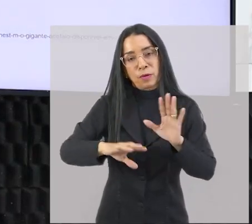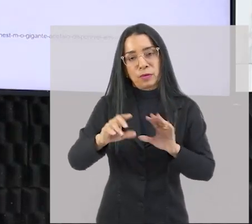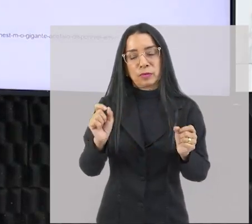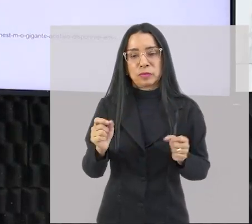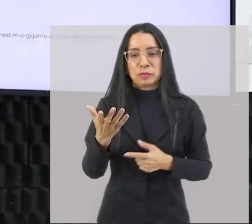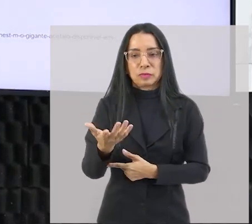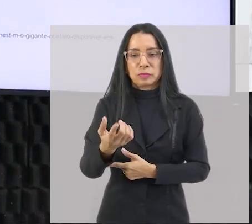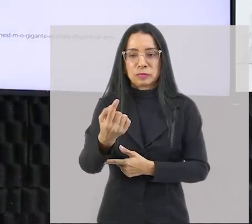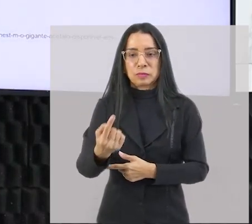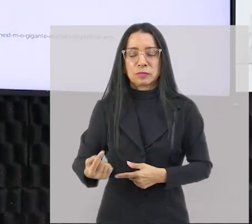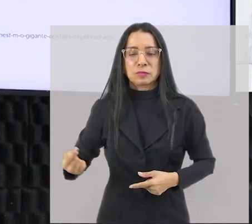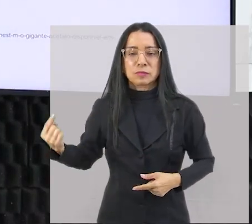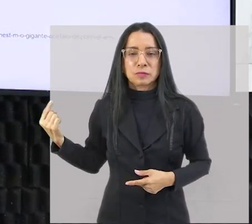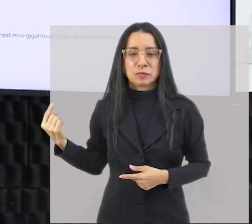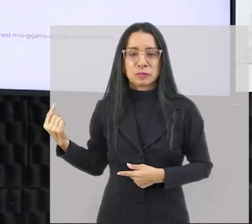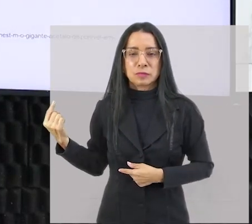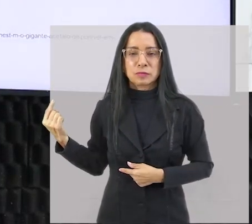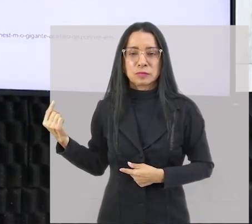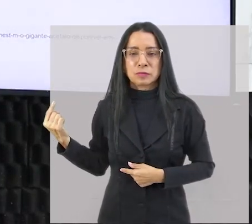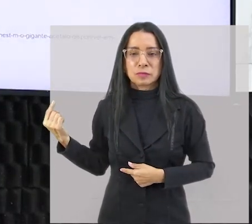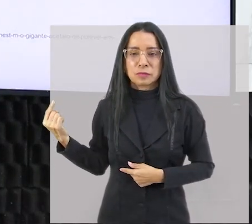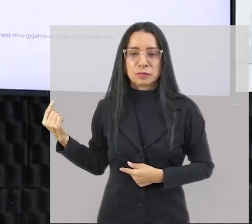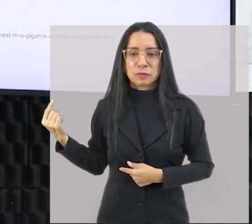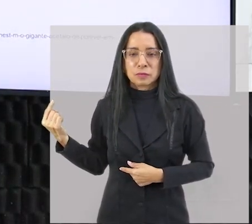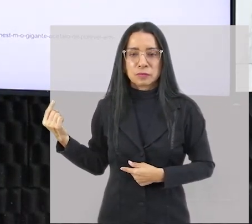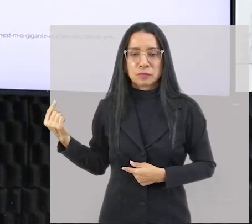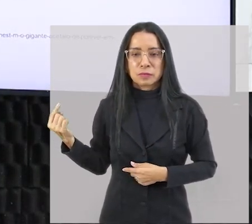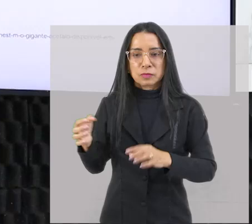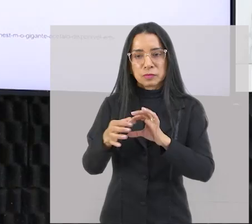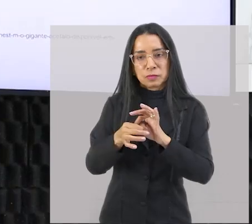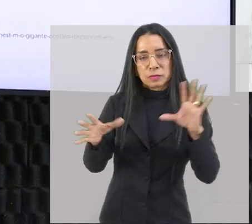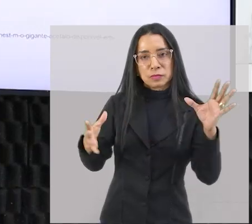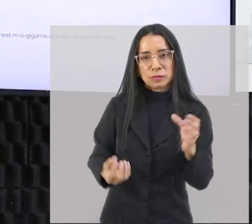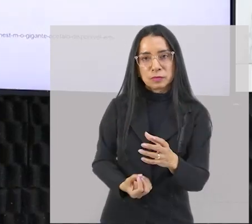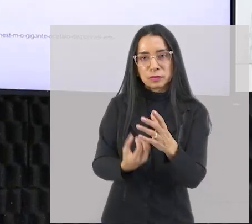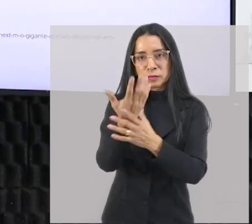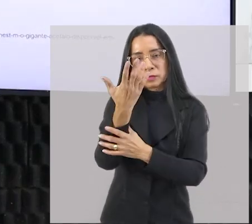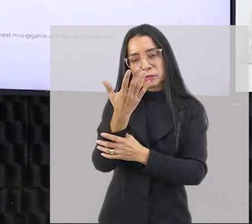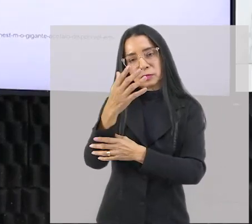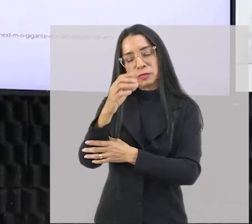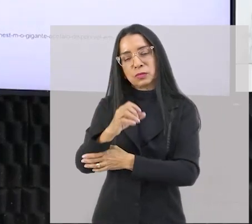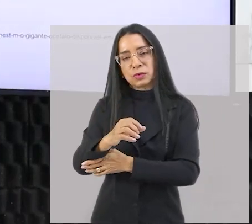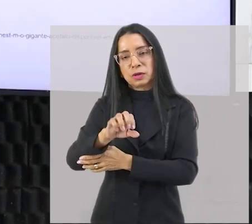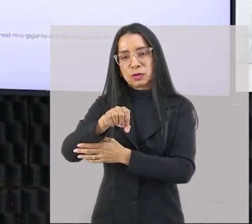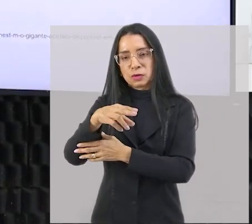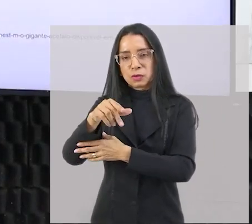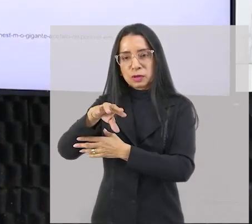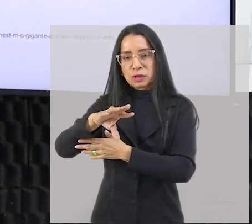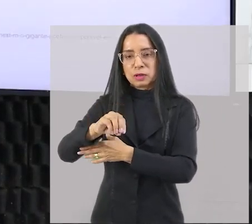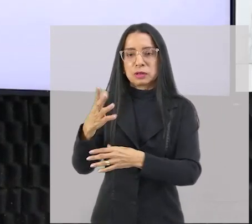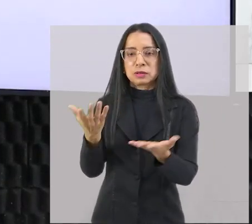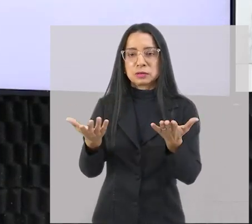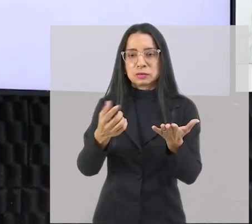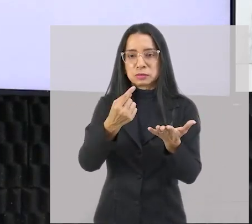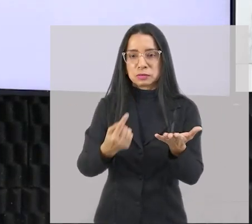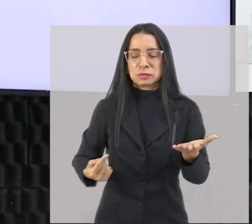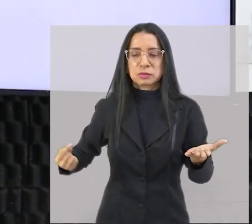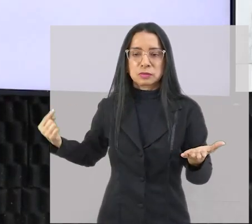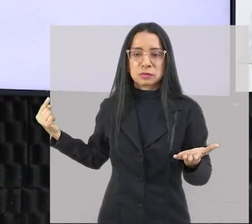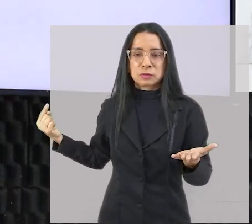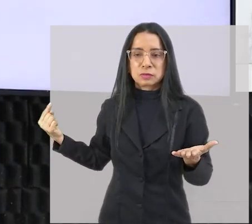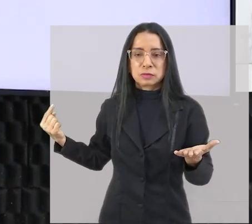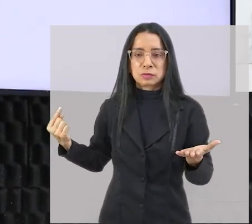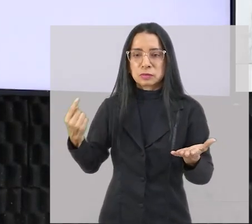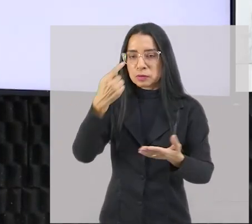irônico para vocês entenderem o que eu estou falando. Então, quando ele dá liberdade para o surgimento do surrealismo, por isso que eu botei em cima, o gigante acéfalo